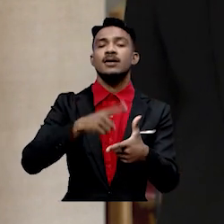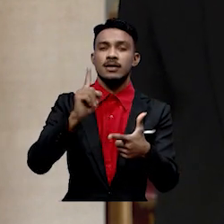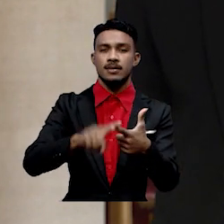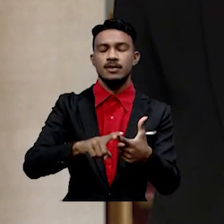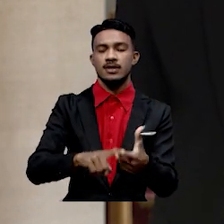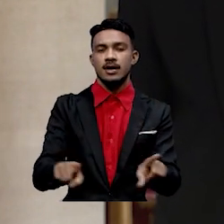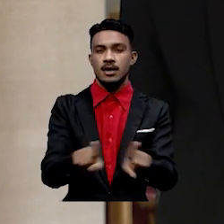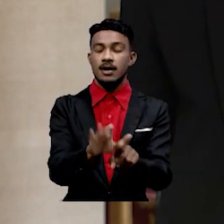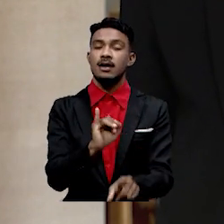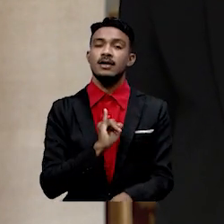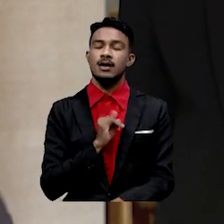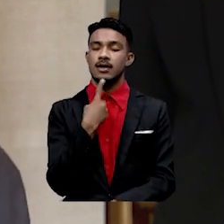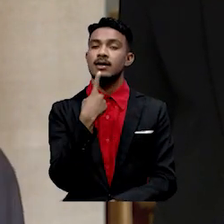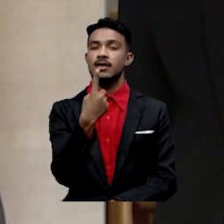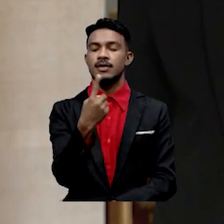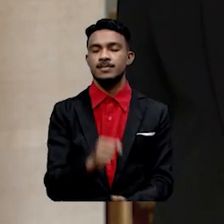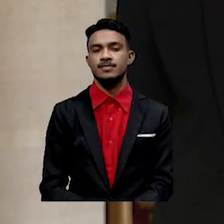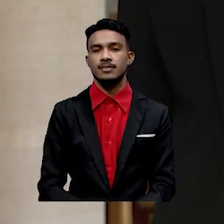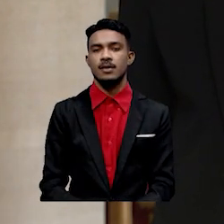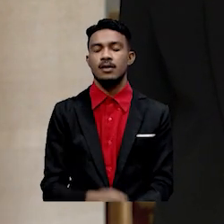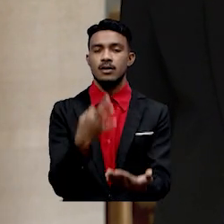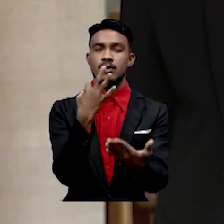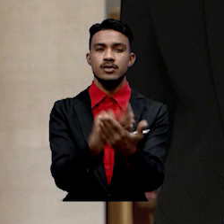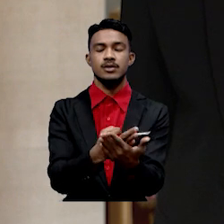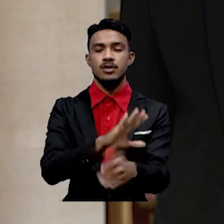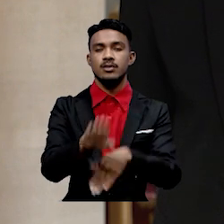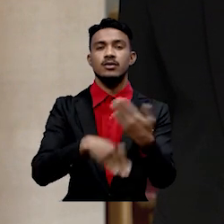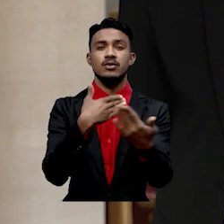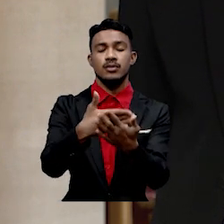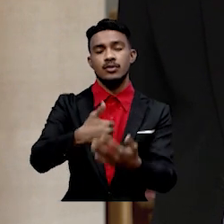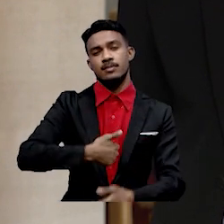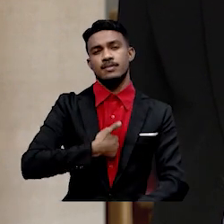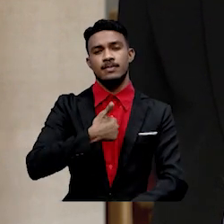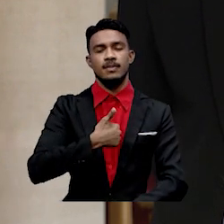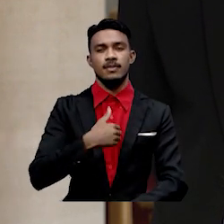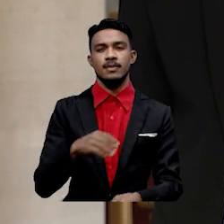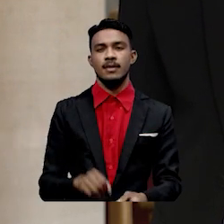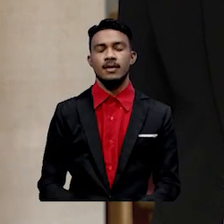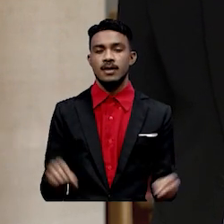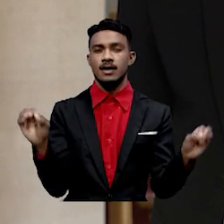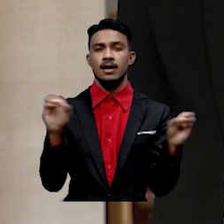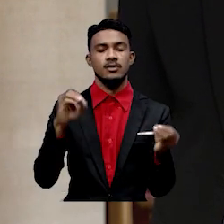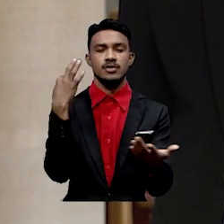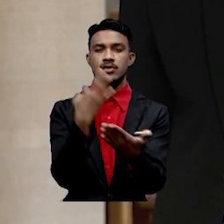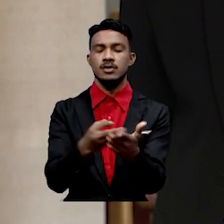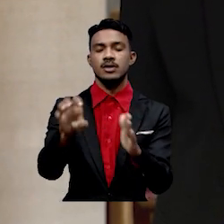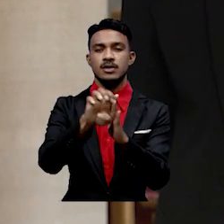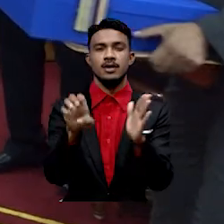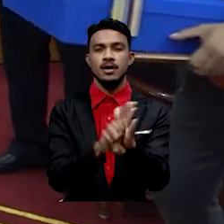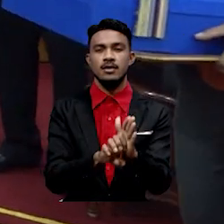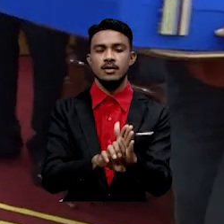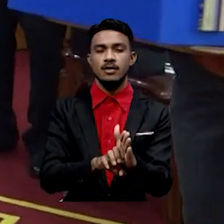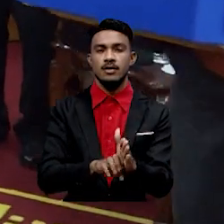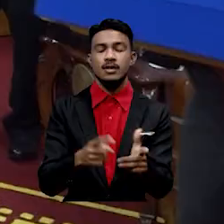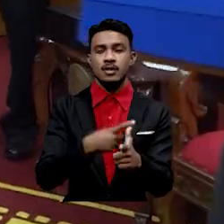ne hansa ode ne oi ode ne o santoma privado ne la os osa estado ne enquanto antes